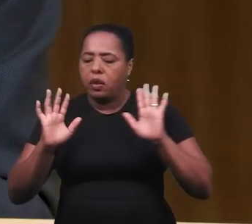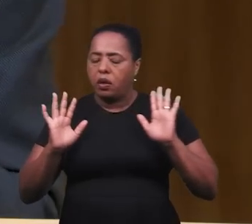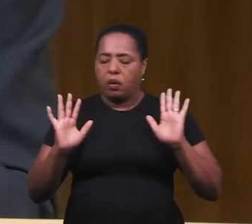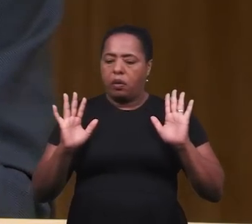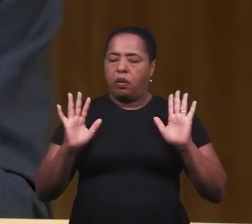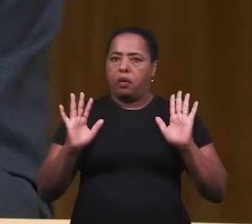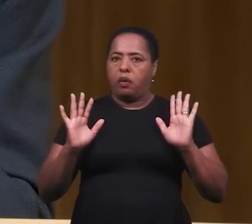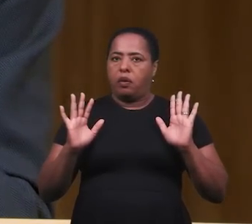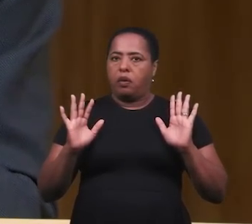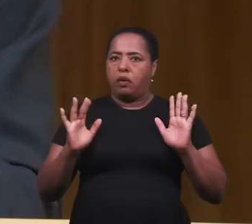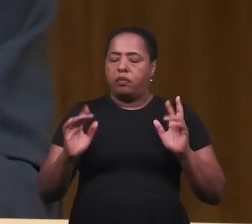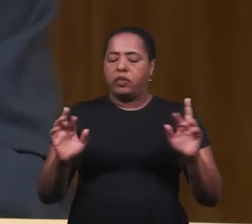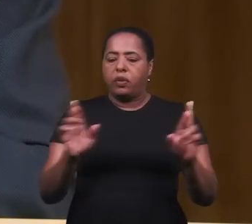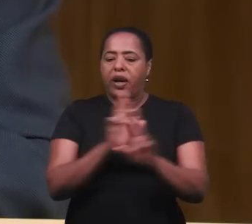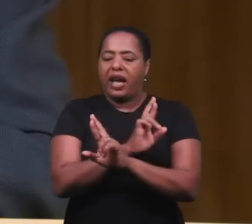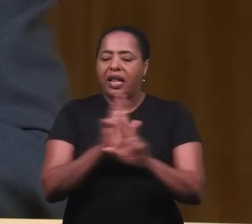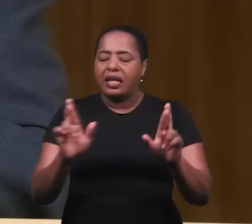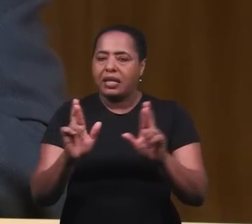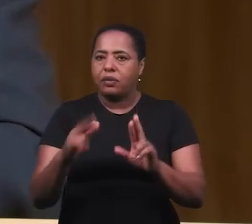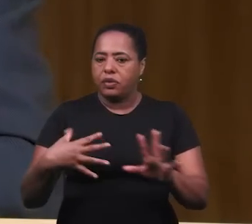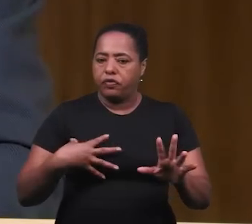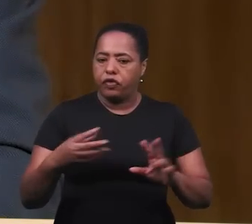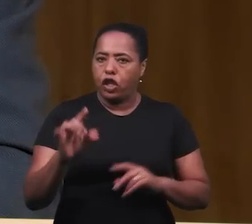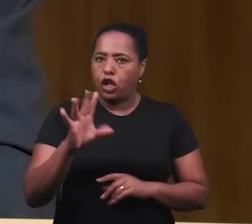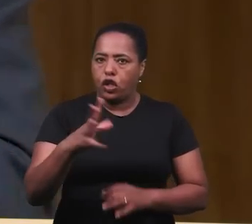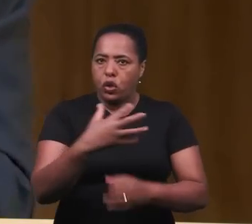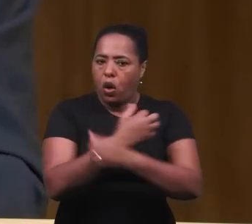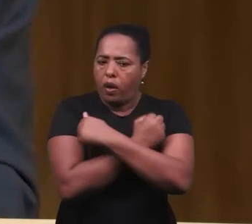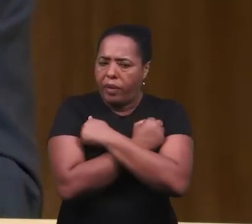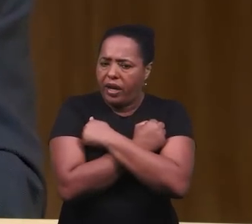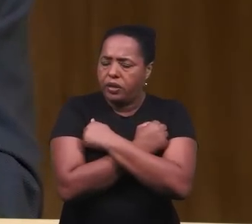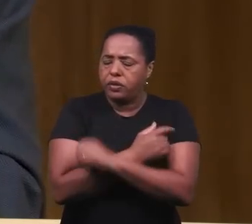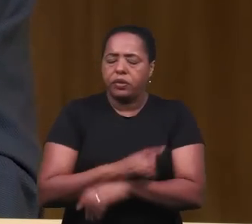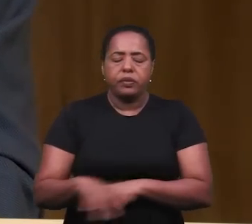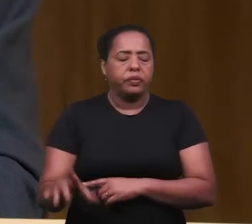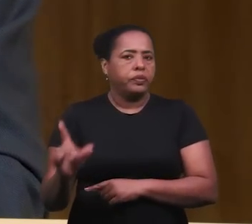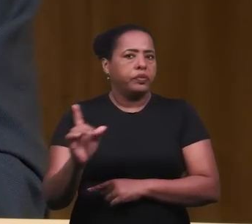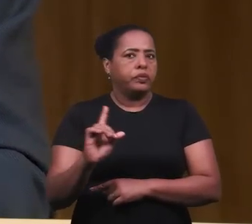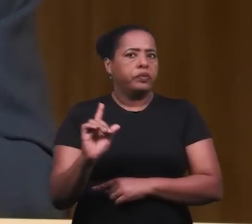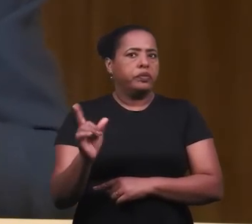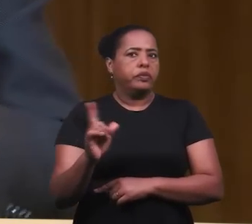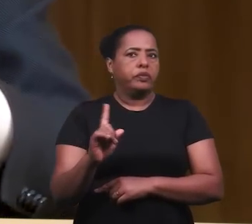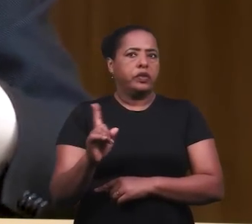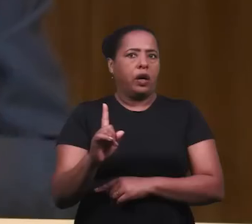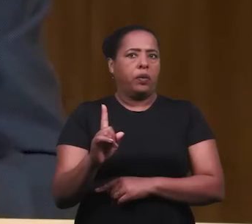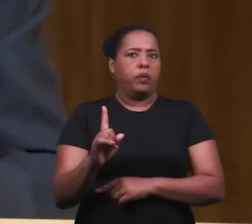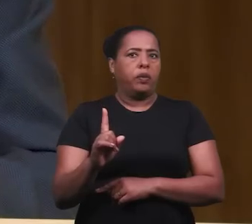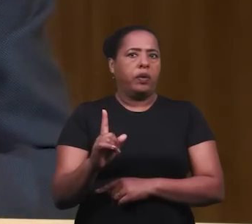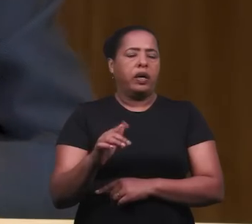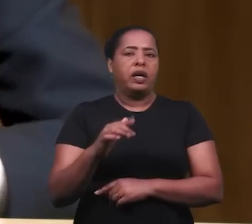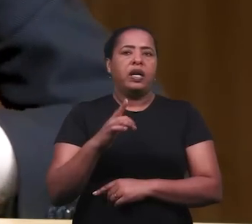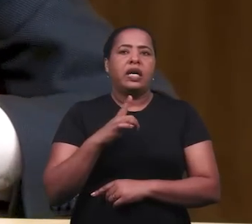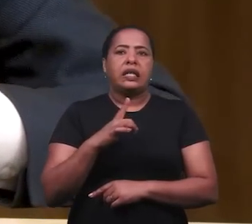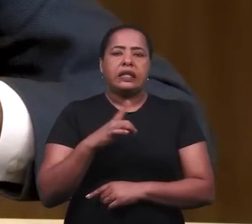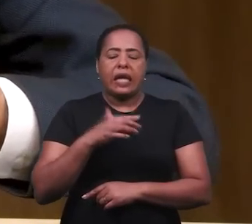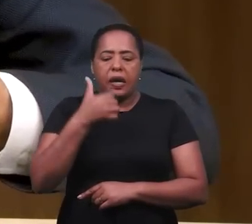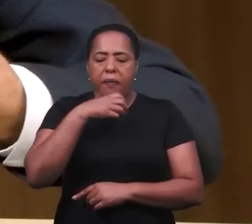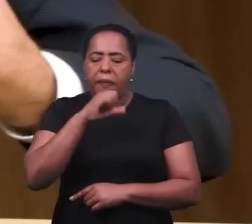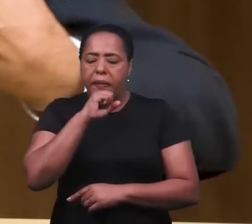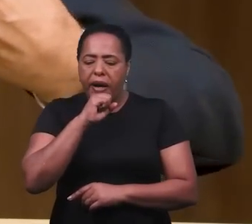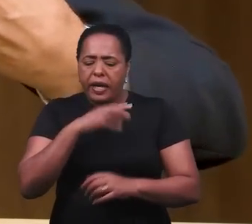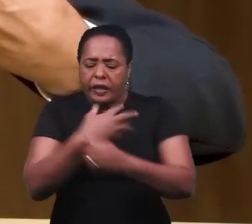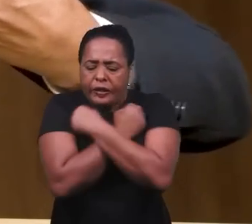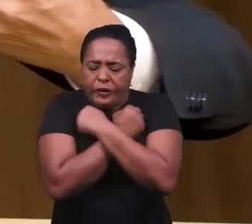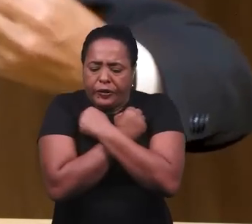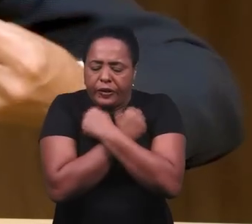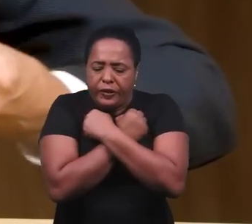Ou seja, eu achei fantástico, porque igual a criação de filho, não é só abraço. Tem mãe que ama tanto... Que é